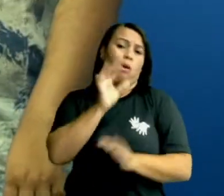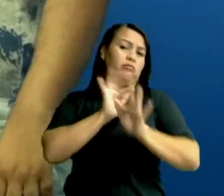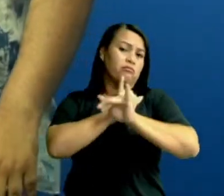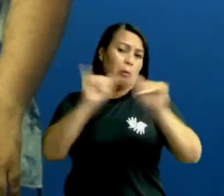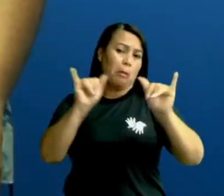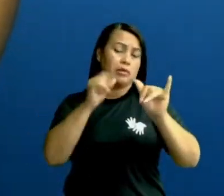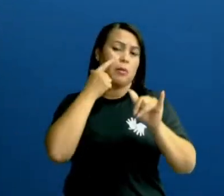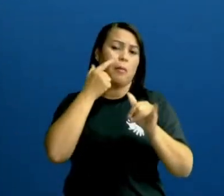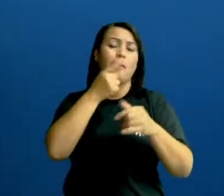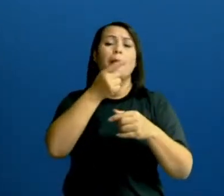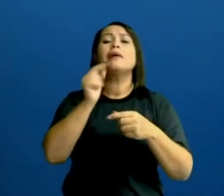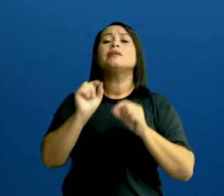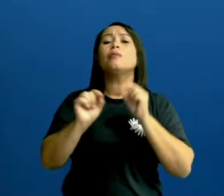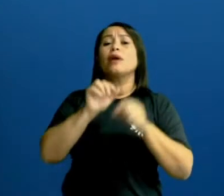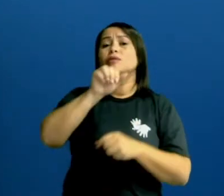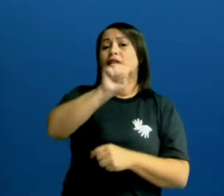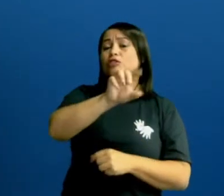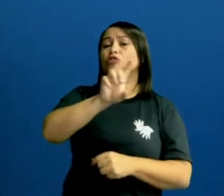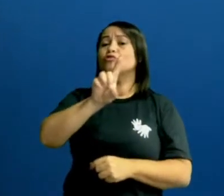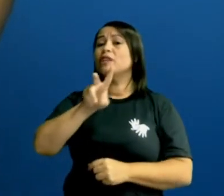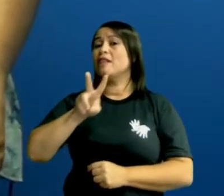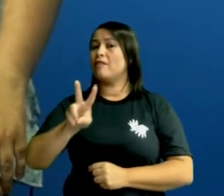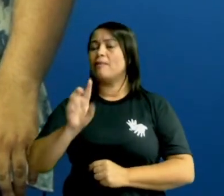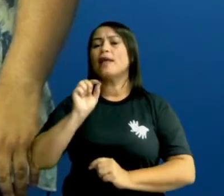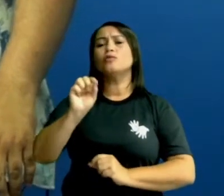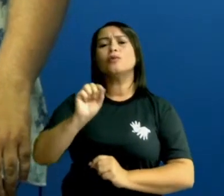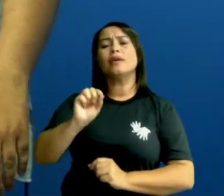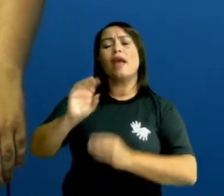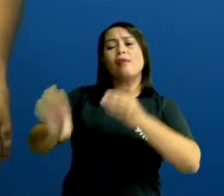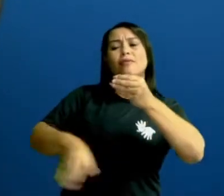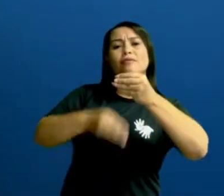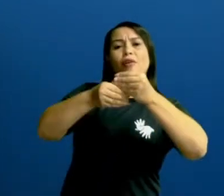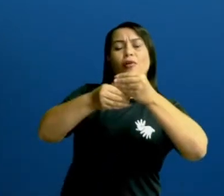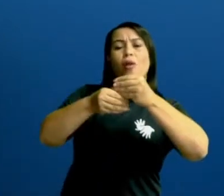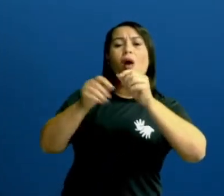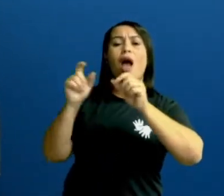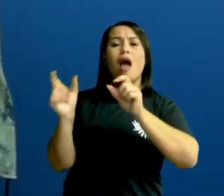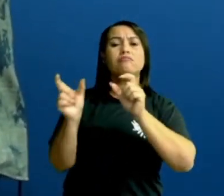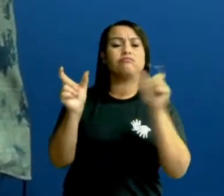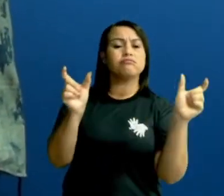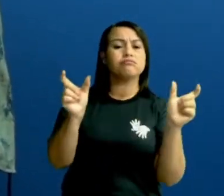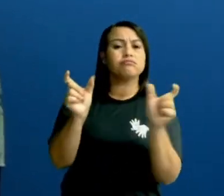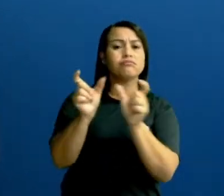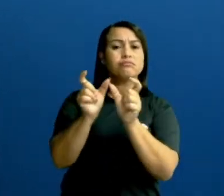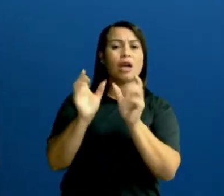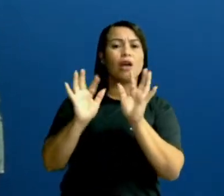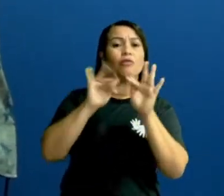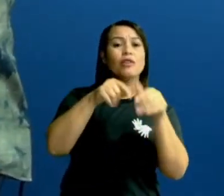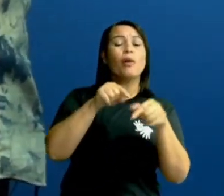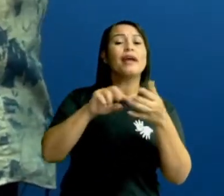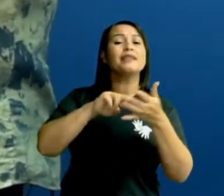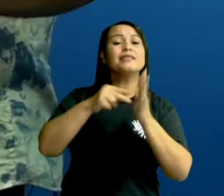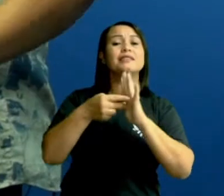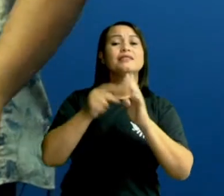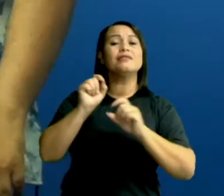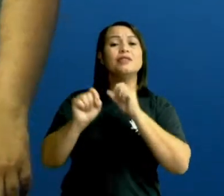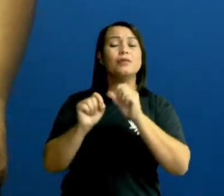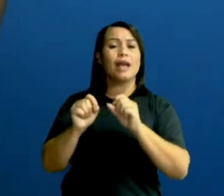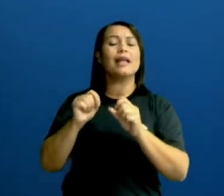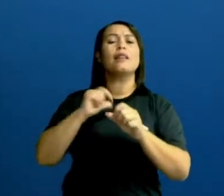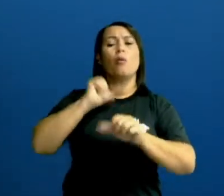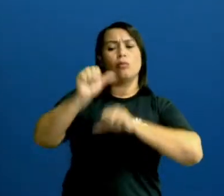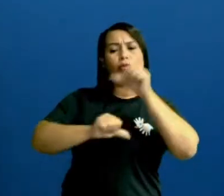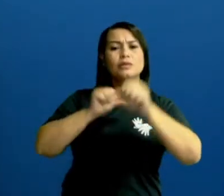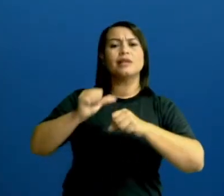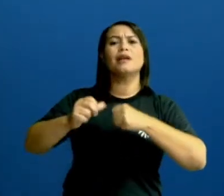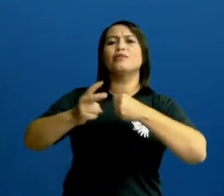informação. Percebam que os adjuntos adverbiais, eles foram colocados no final dessas três frases e eles estão modificando o sentido